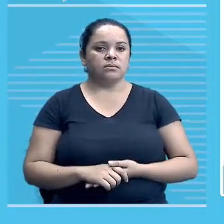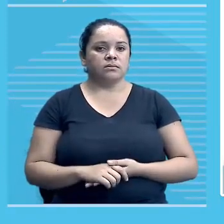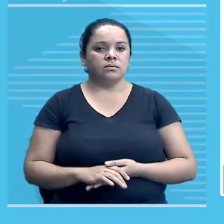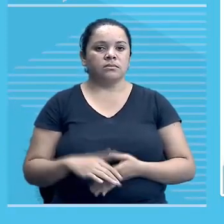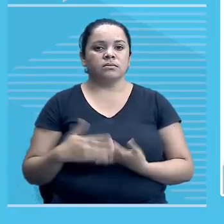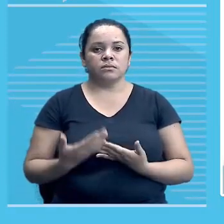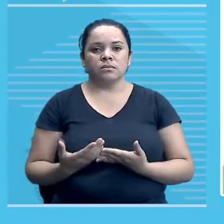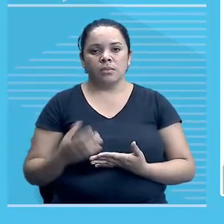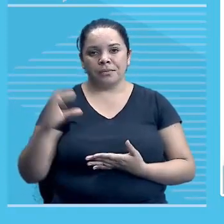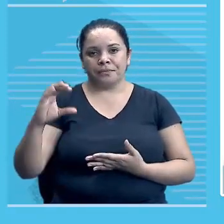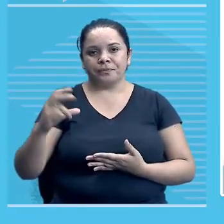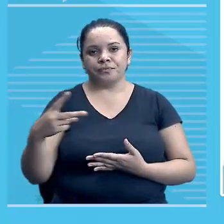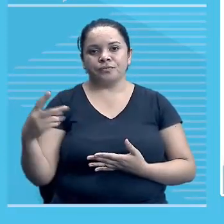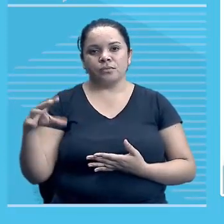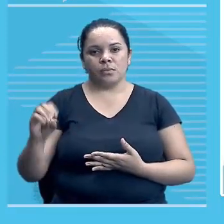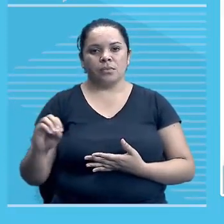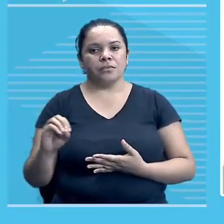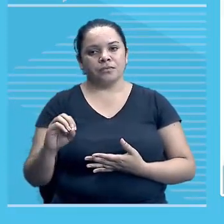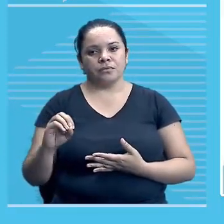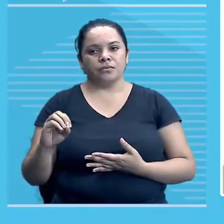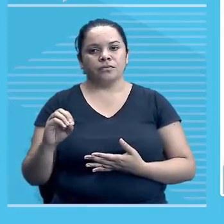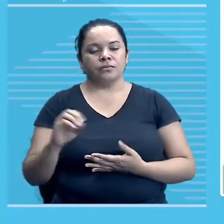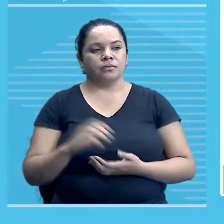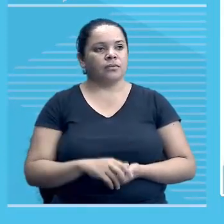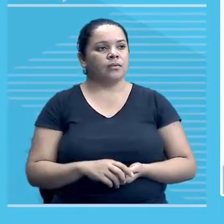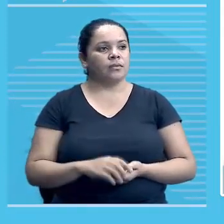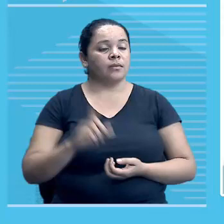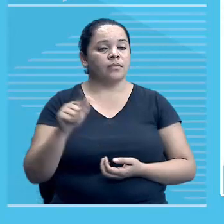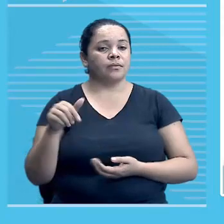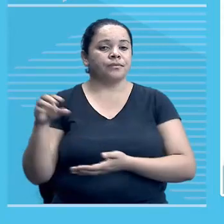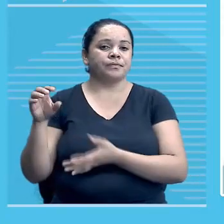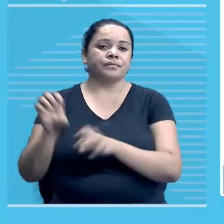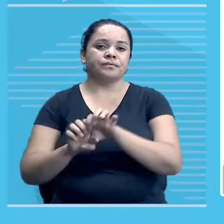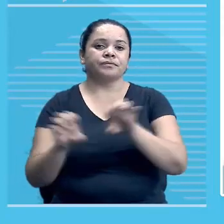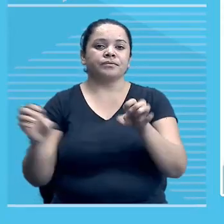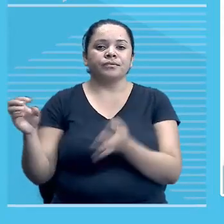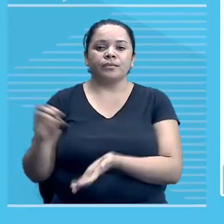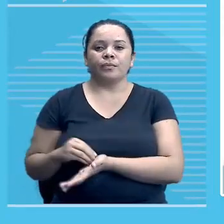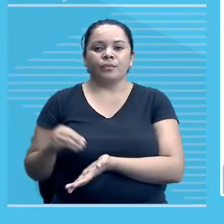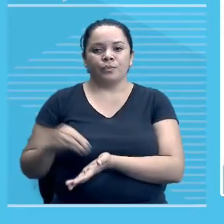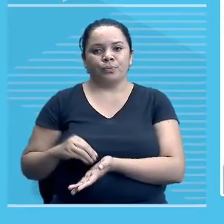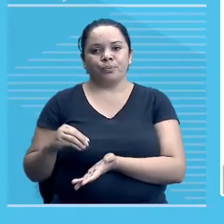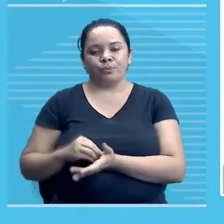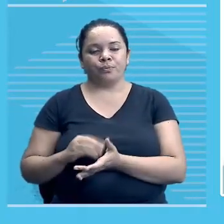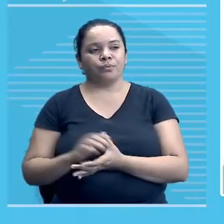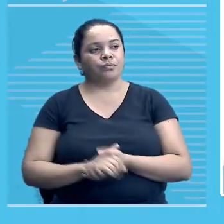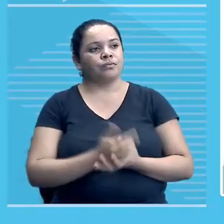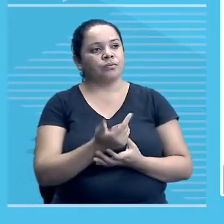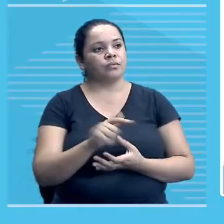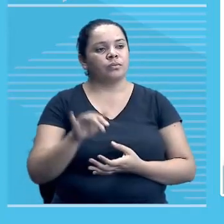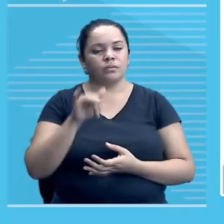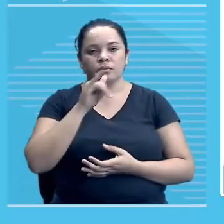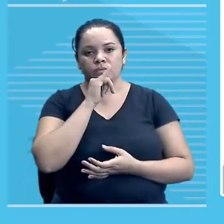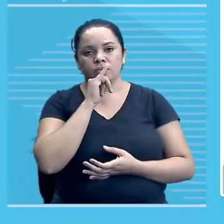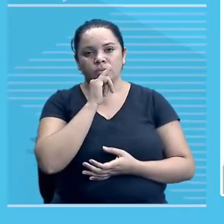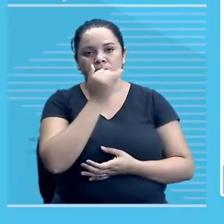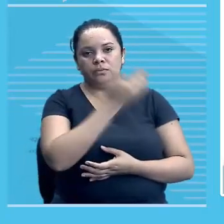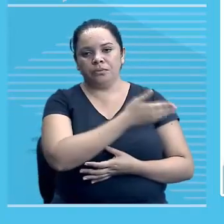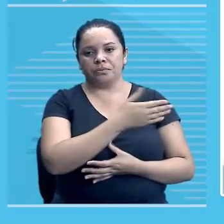ele é igual a zero, ela é dita incompleta. Beleza? Olha aqui outro exemplo, x ao